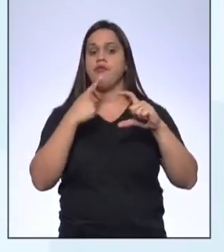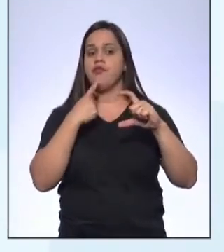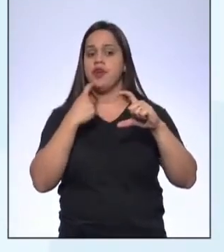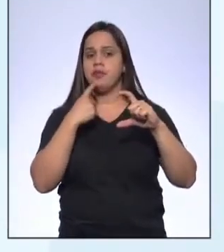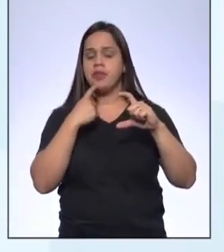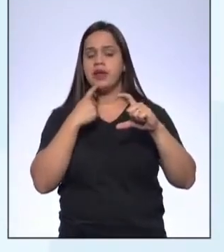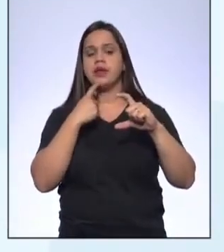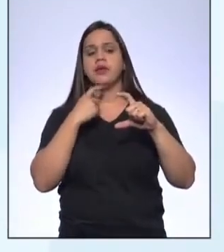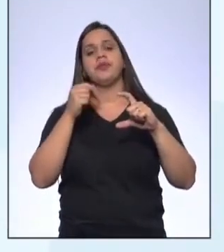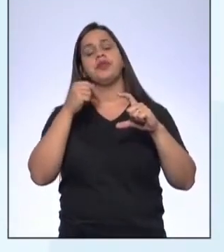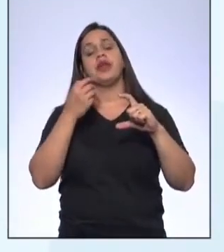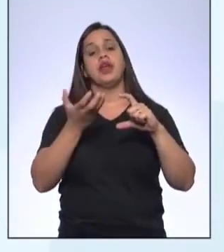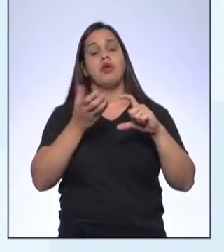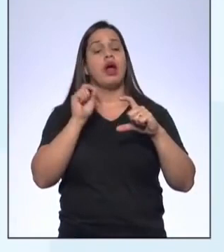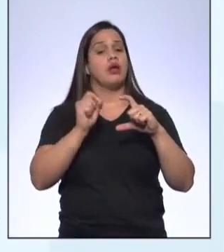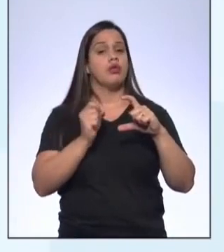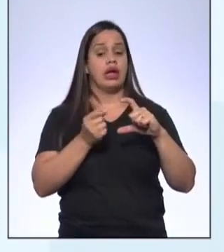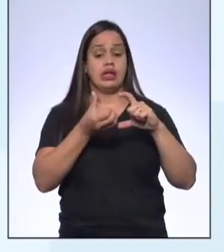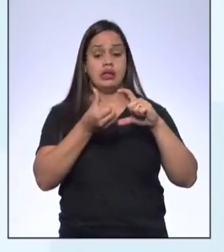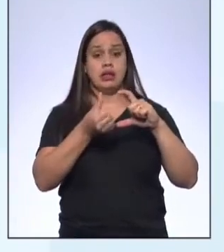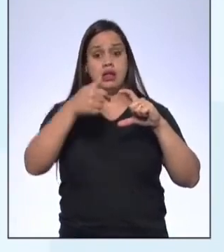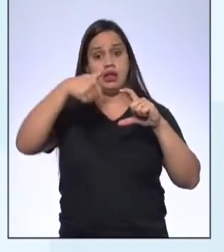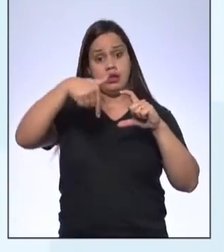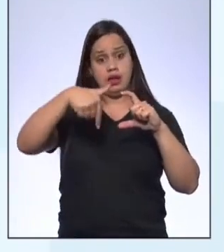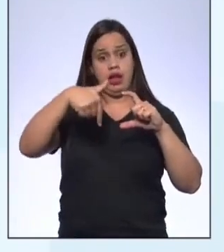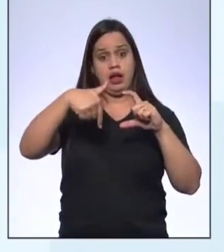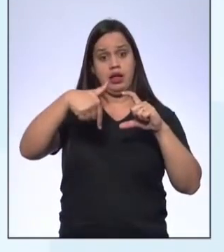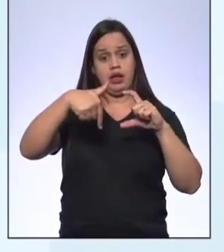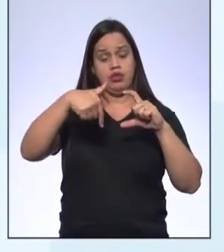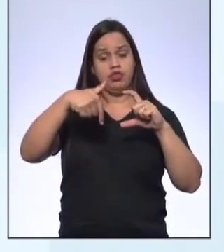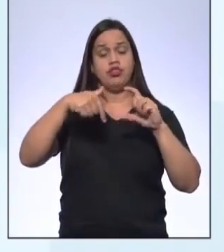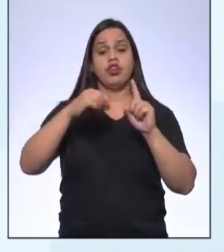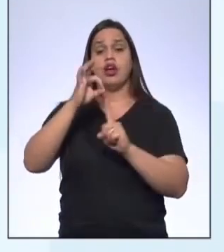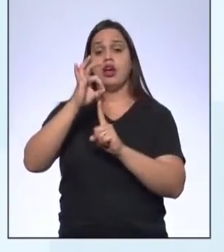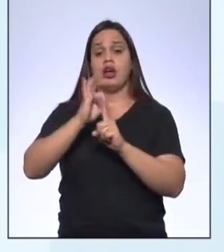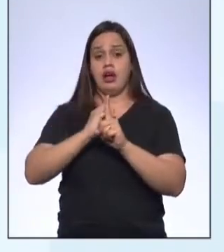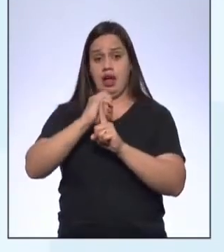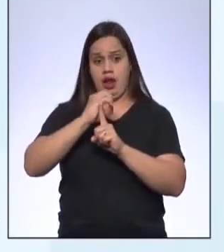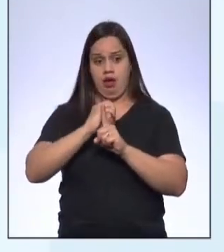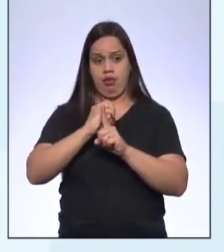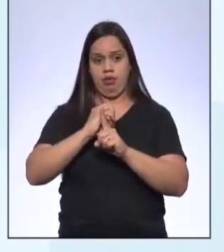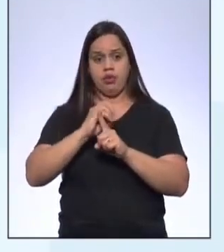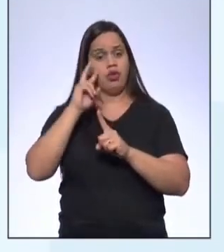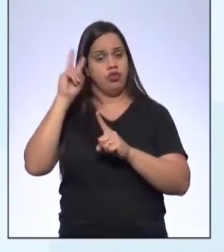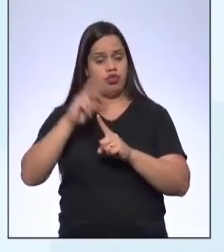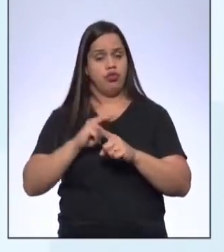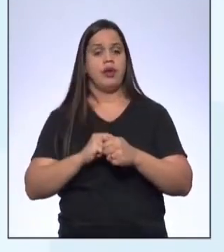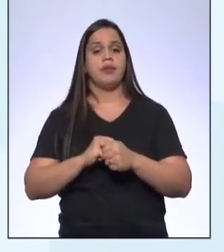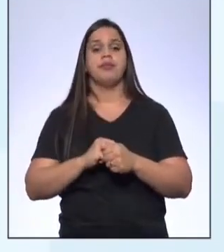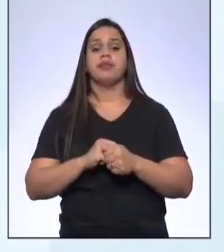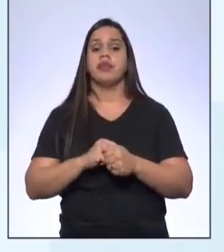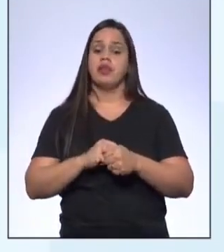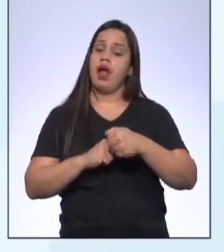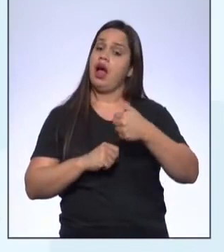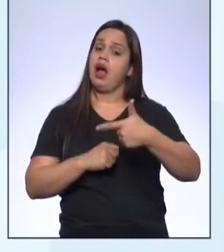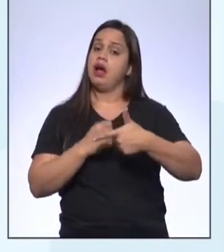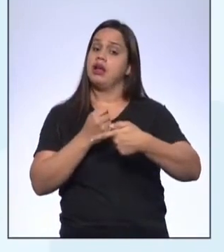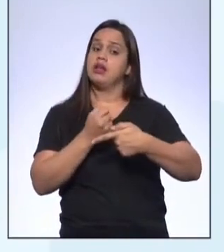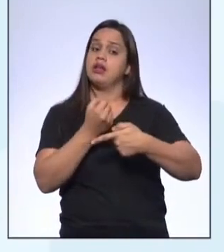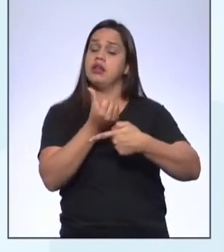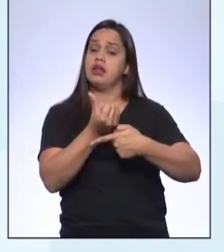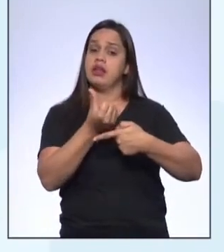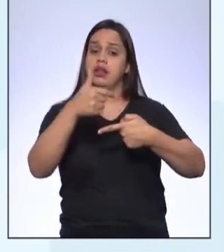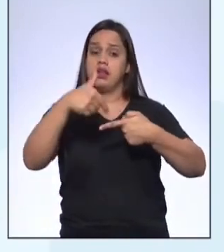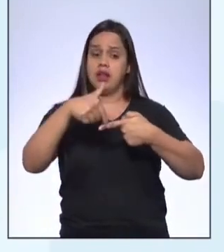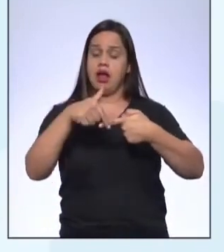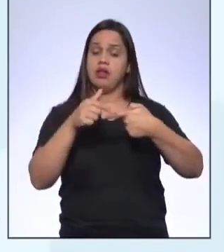E eu quero 67 graus. Tá lá, 67 sobre 360 ali. Então, simples, achei a área do